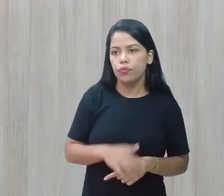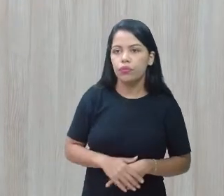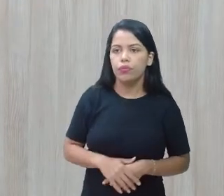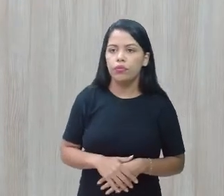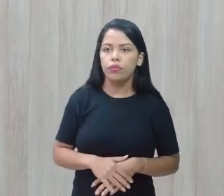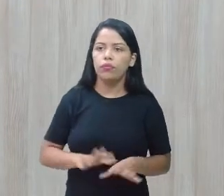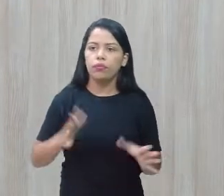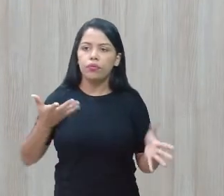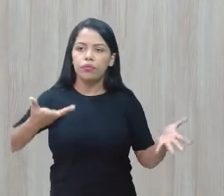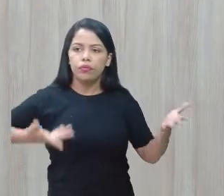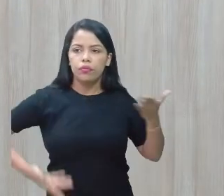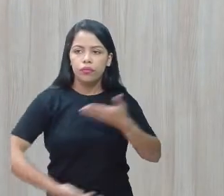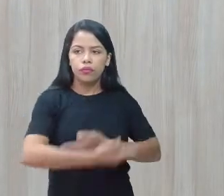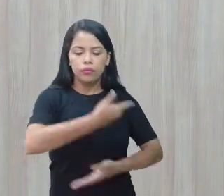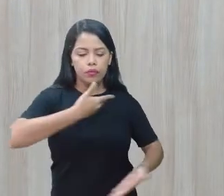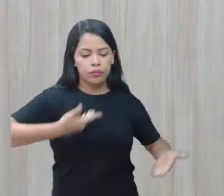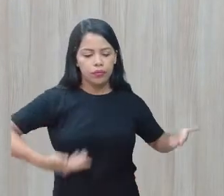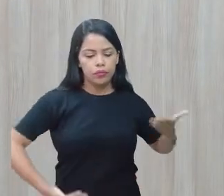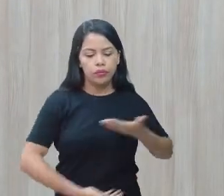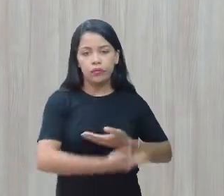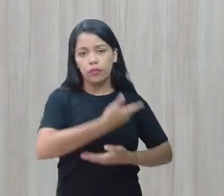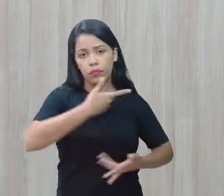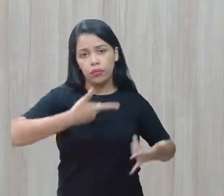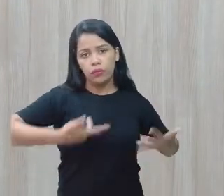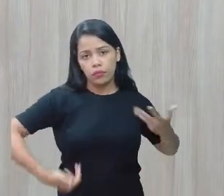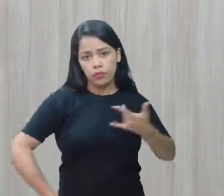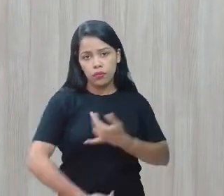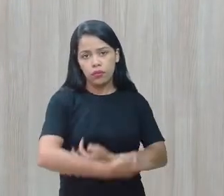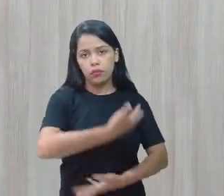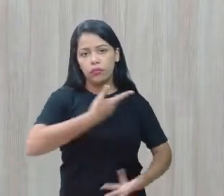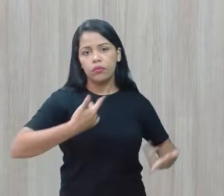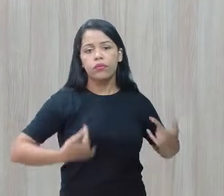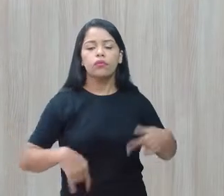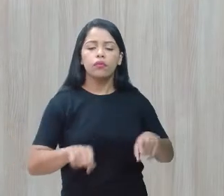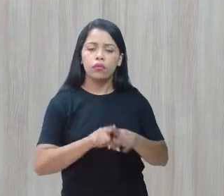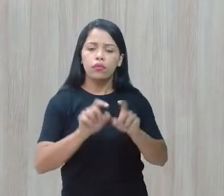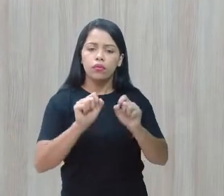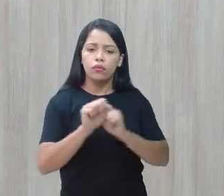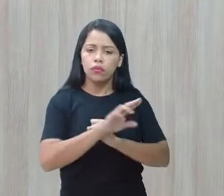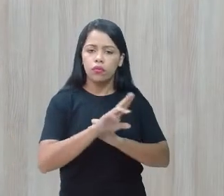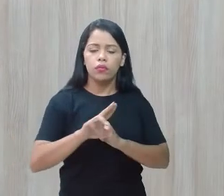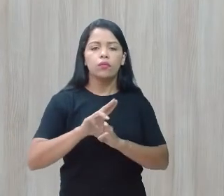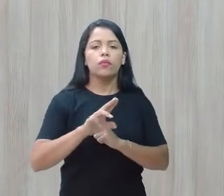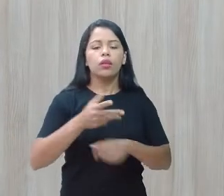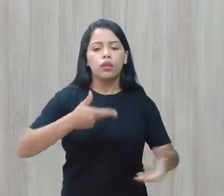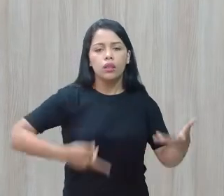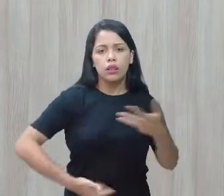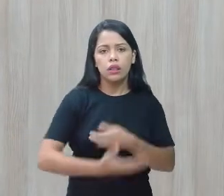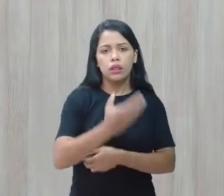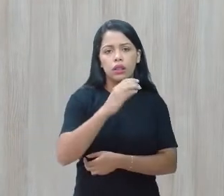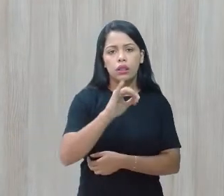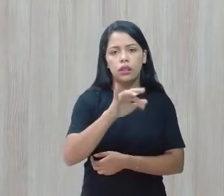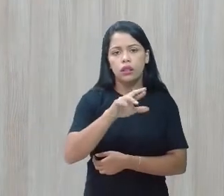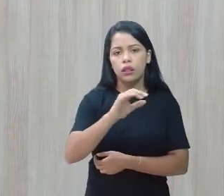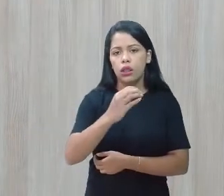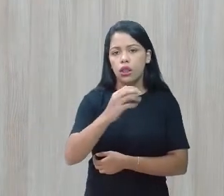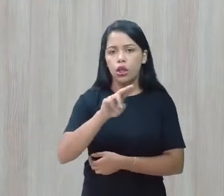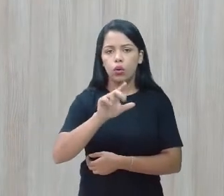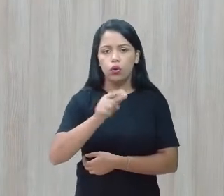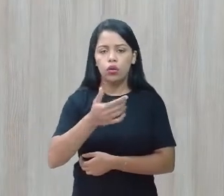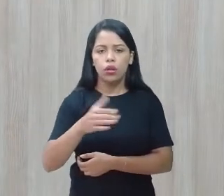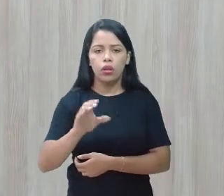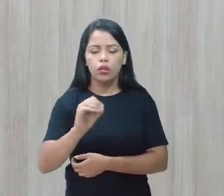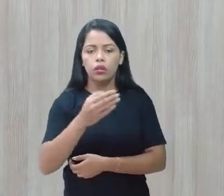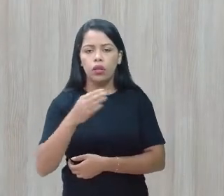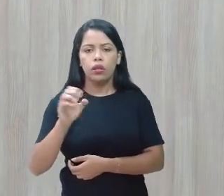grande circulação e a pequena circulação também podem ser chamadas de circulação sistêmica, né, que participa